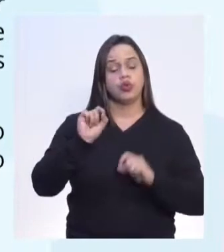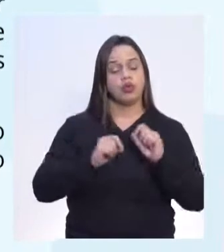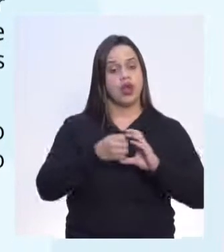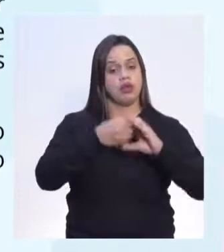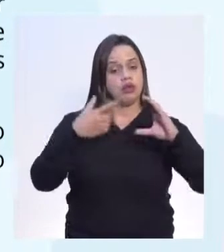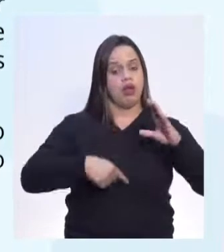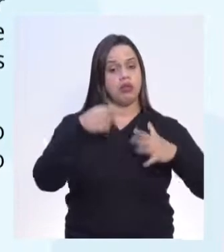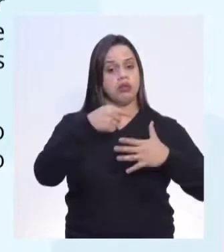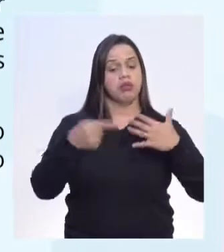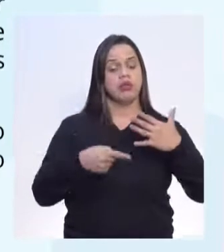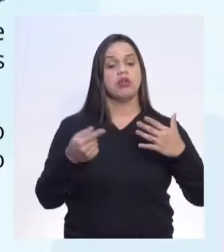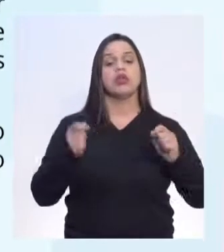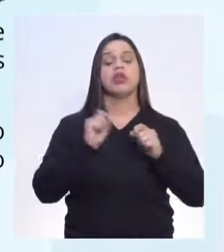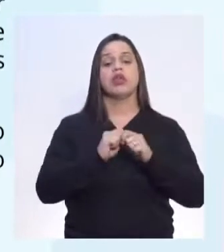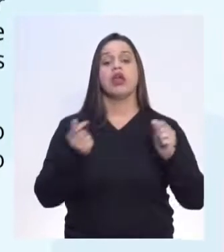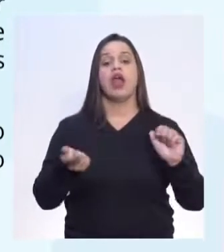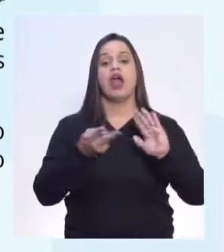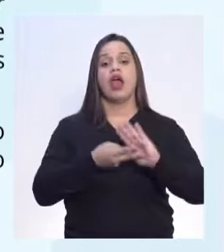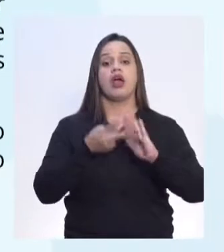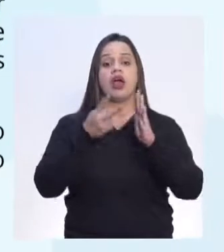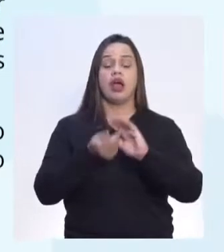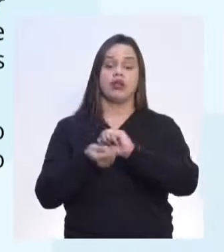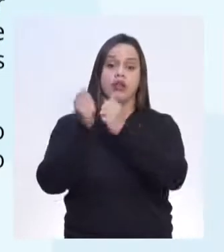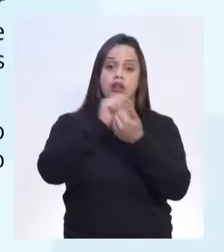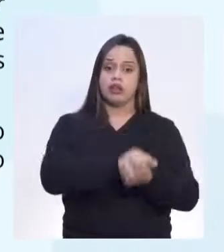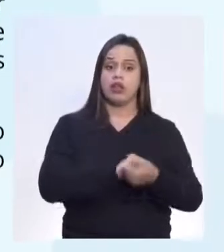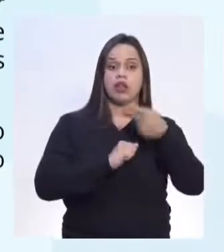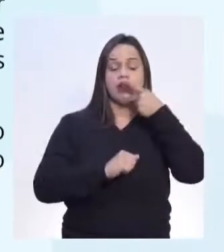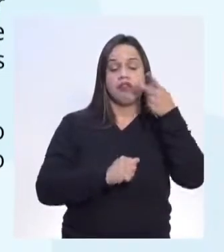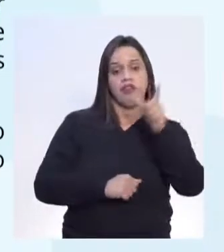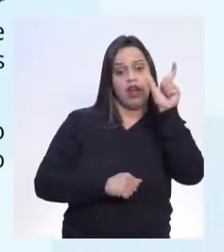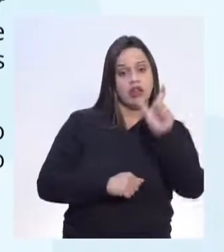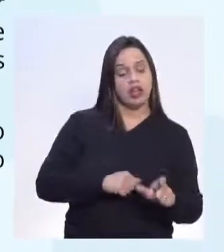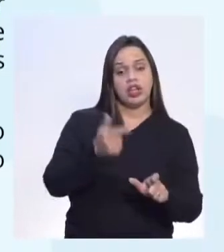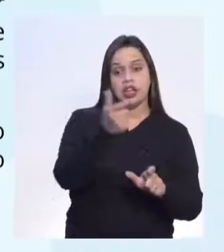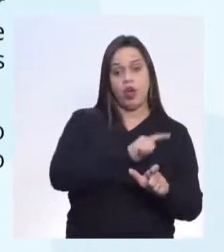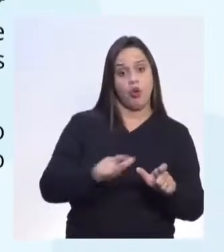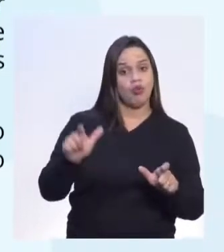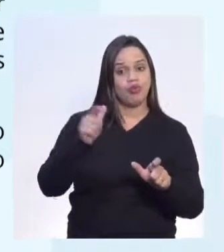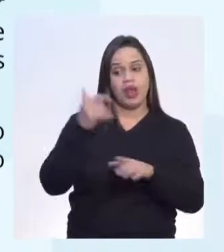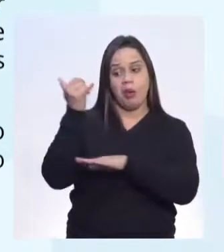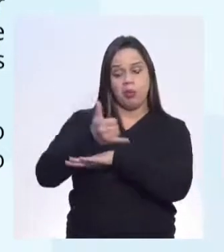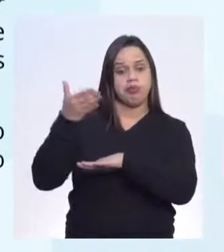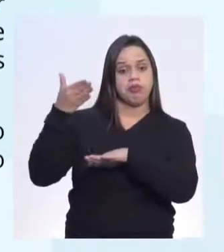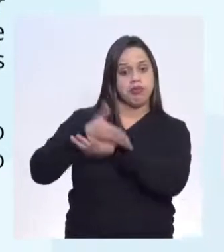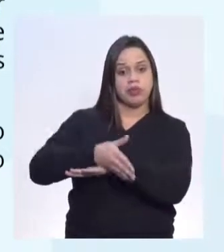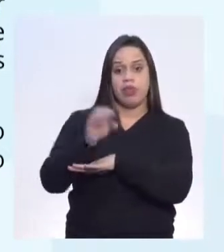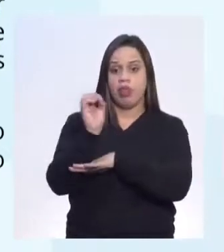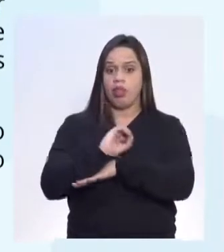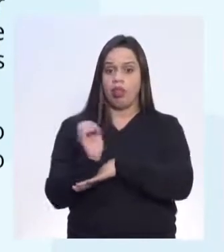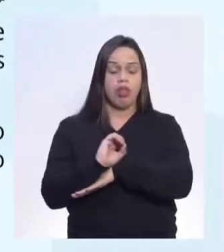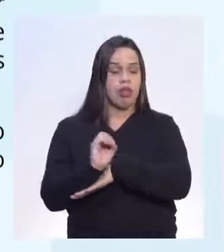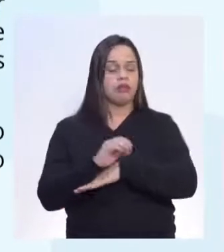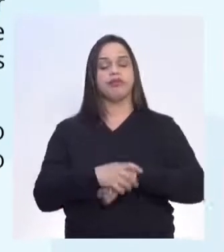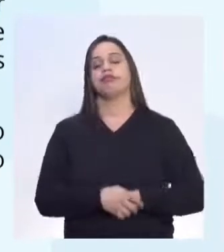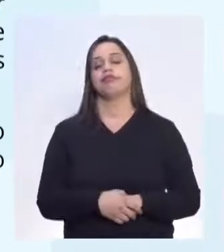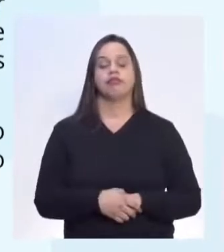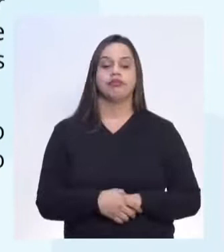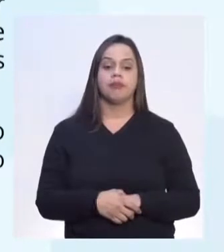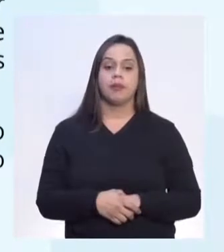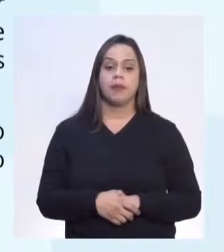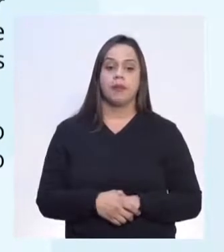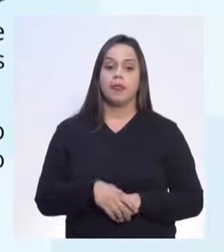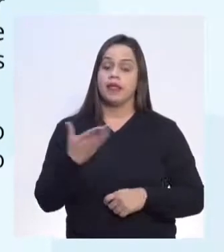caracterizado pela transcrição da fala das personagens, sem a intervenção do narrador. Então,